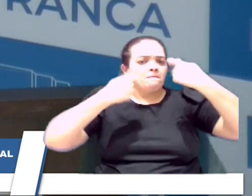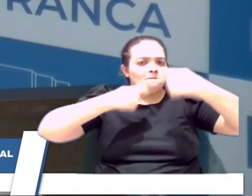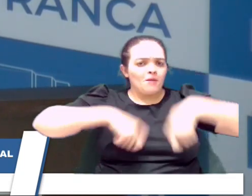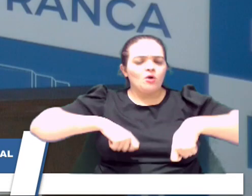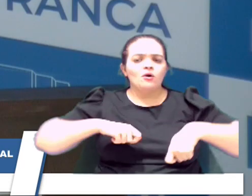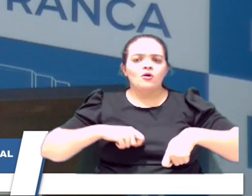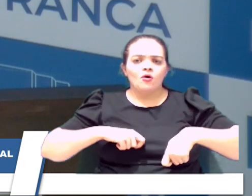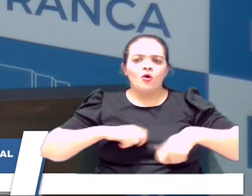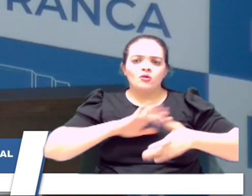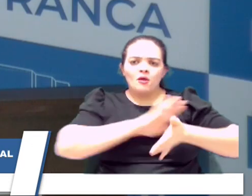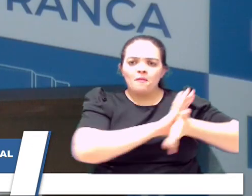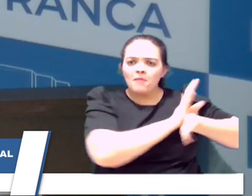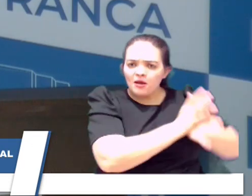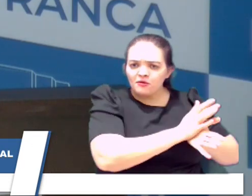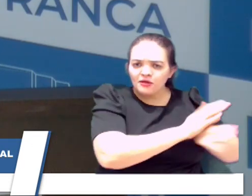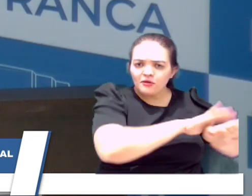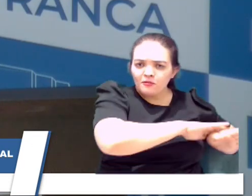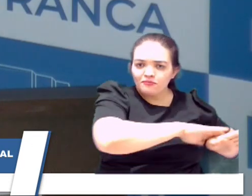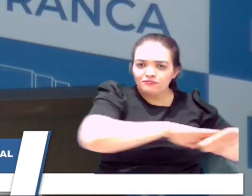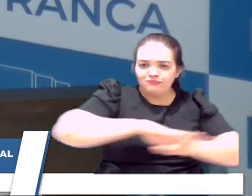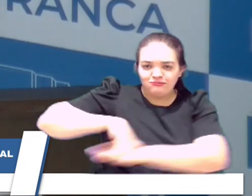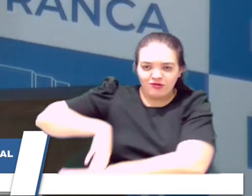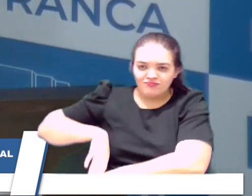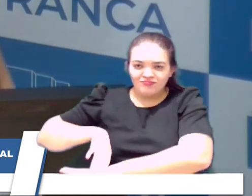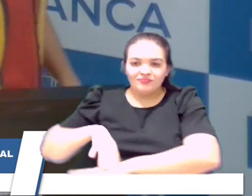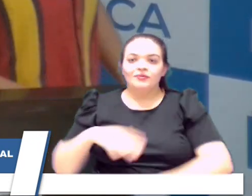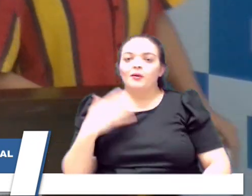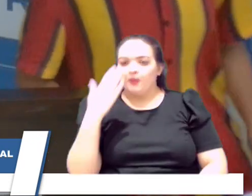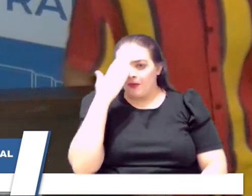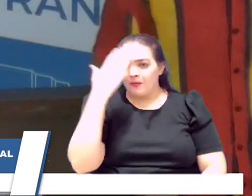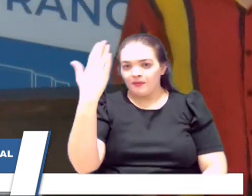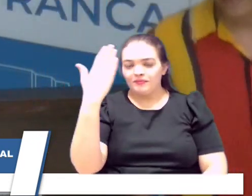o preconceito. Muito obrigada.